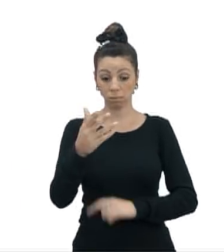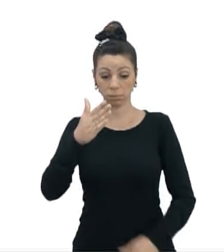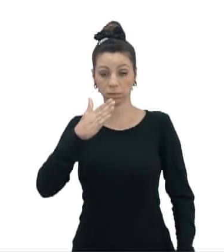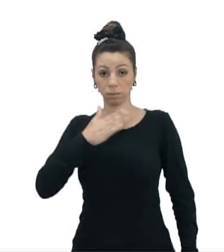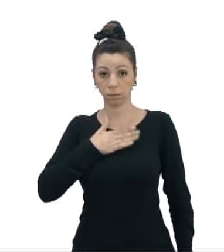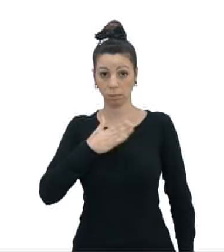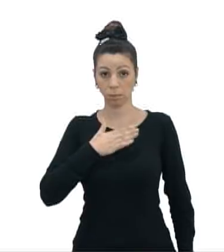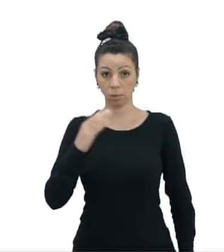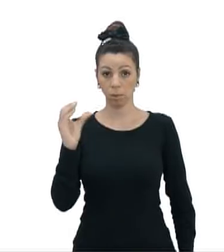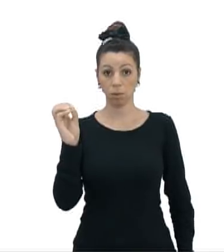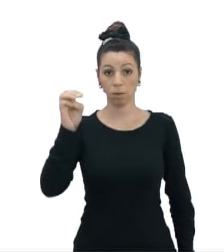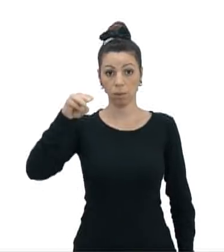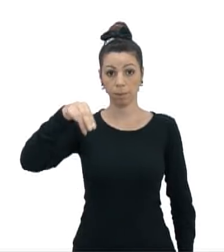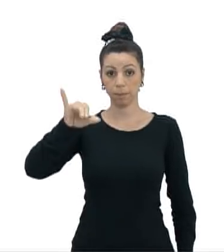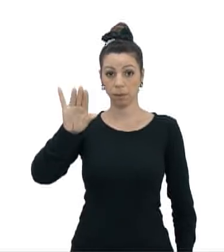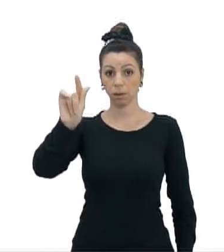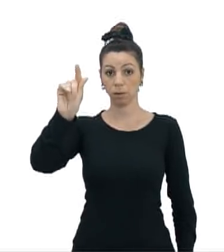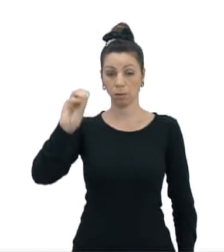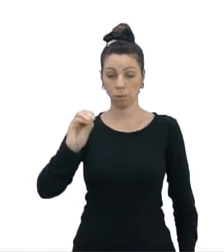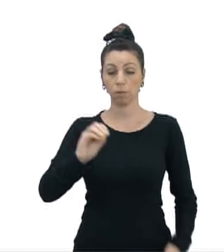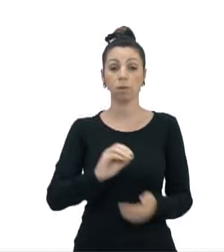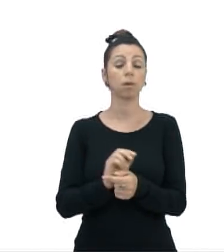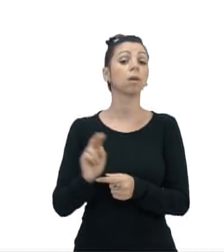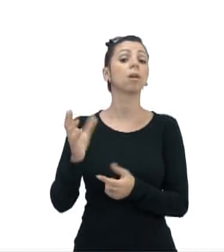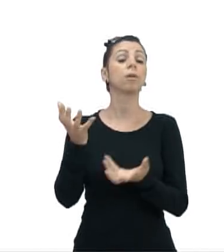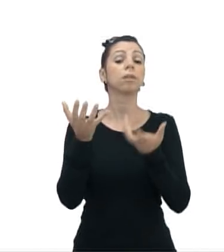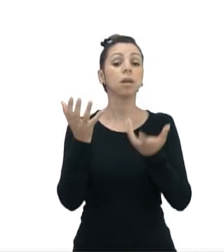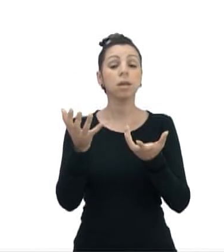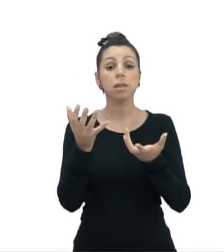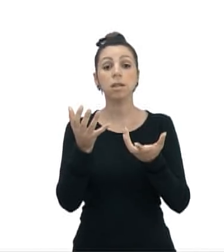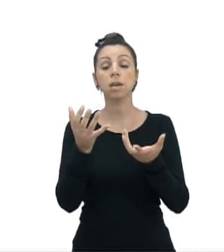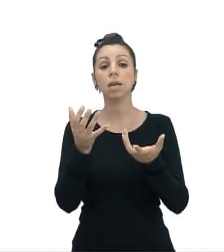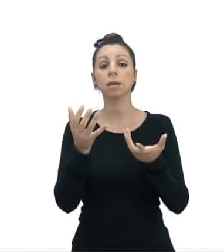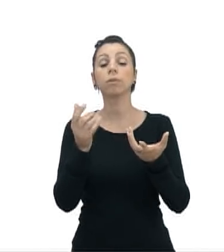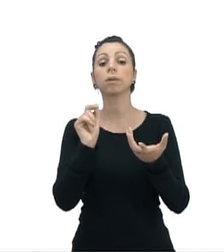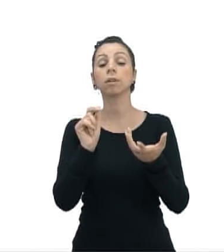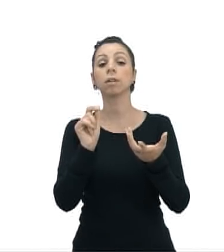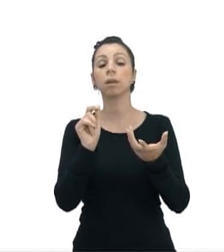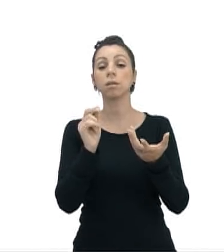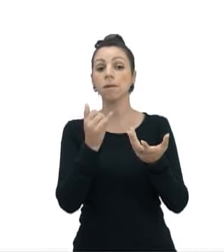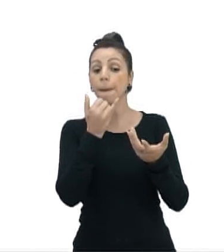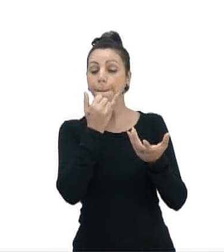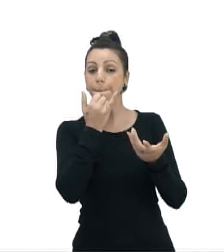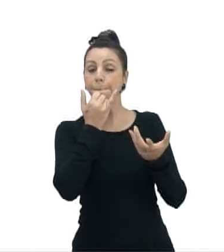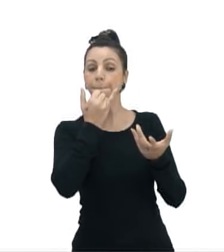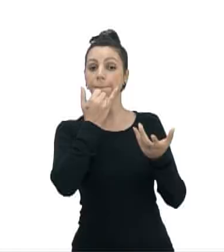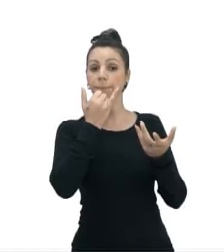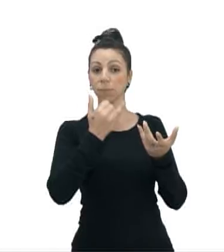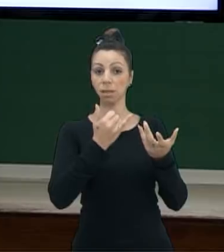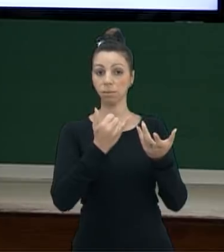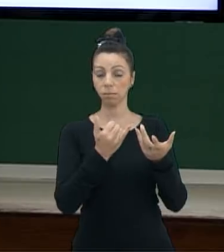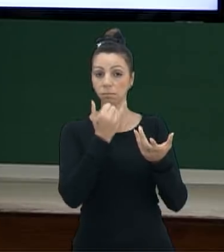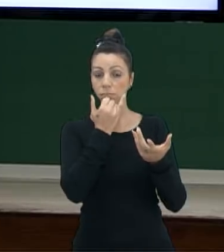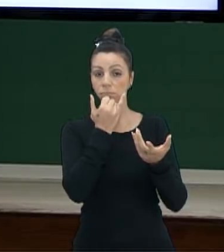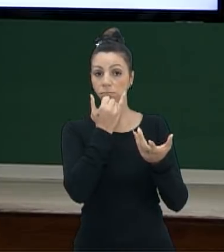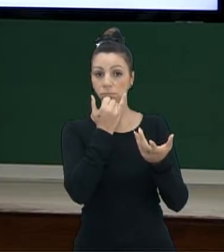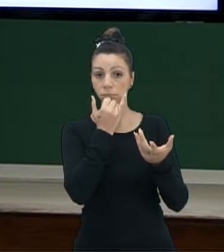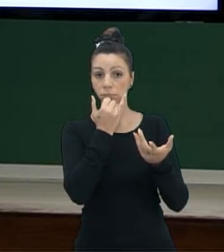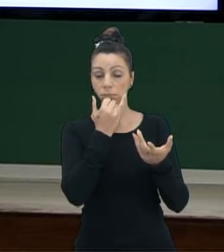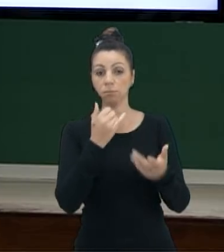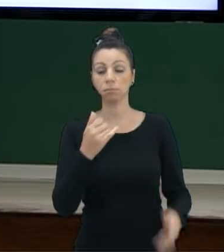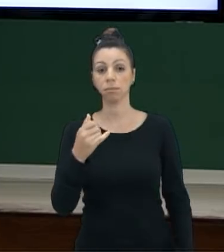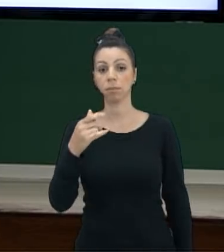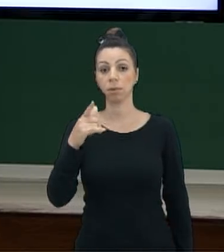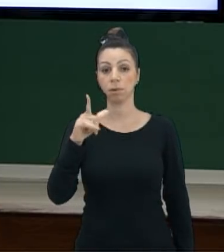na listinha? E também queria lhe pedir desculpas, ok? Queria lhe pedir desculpa. Então, pedir